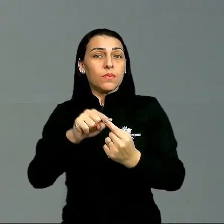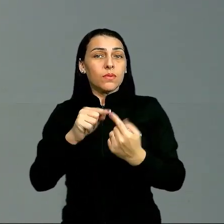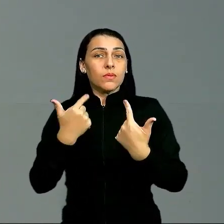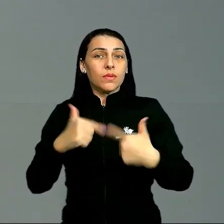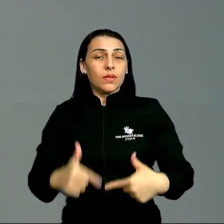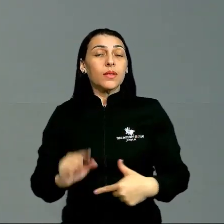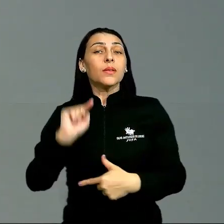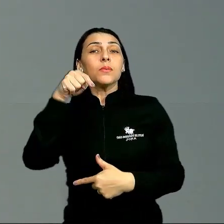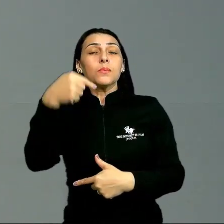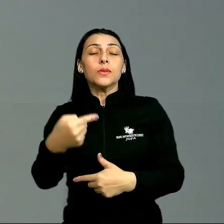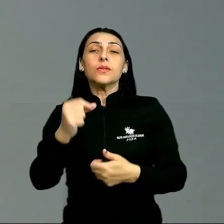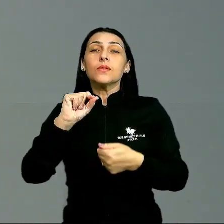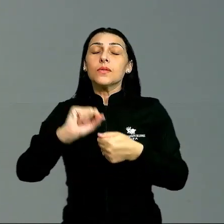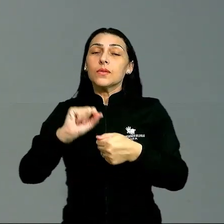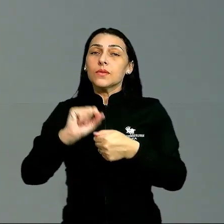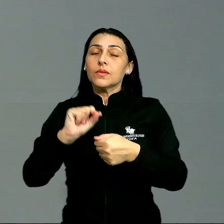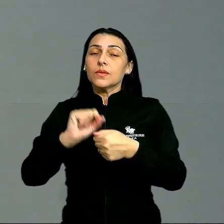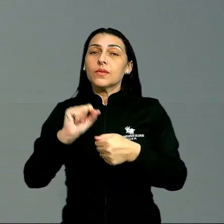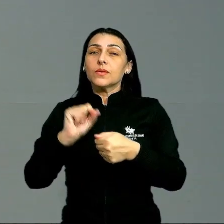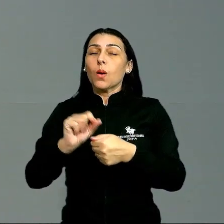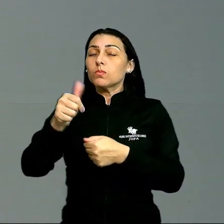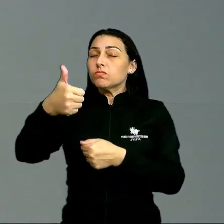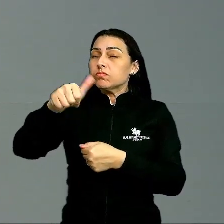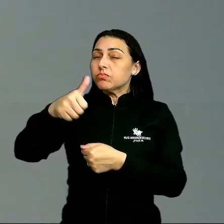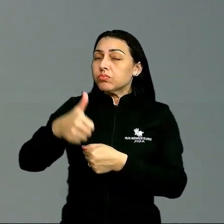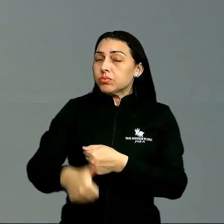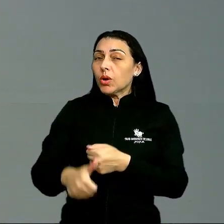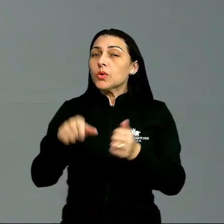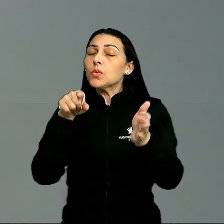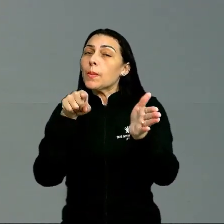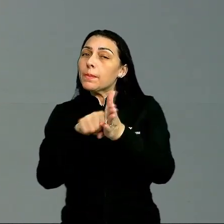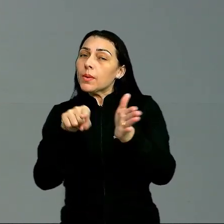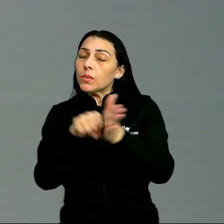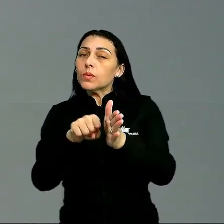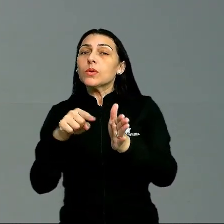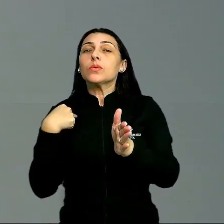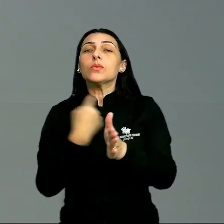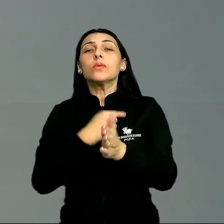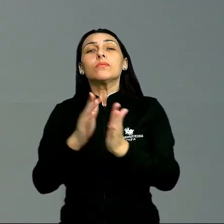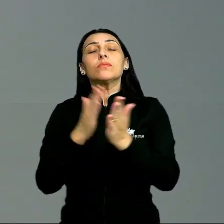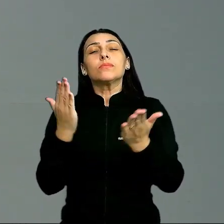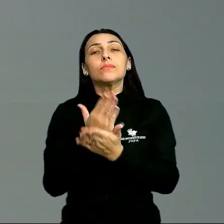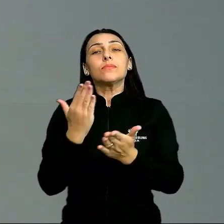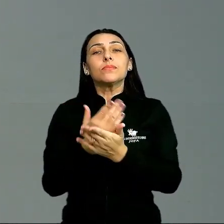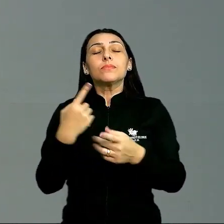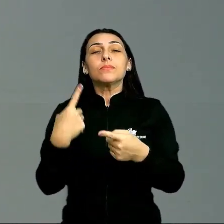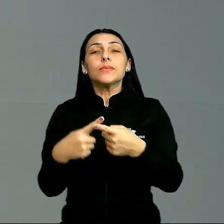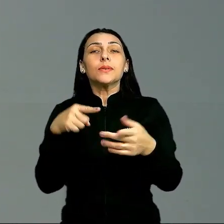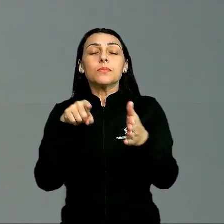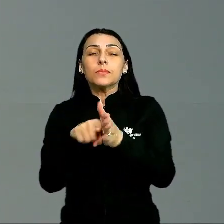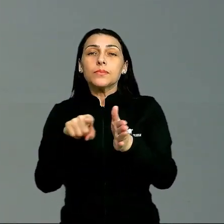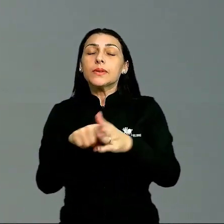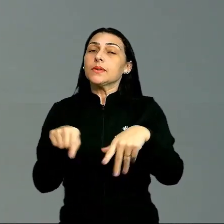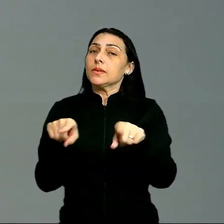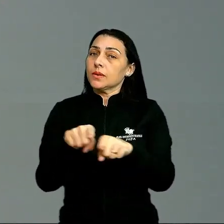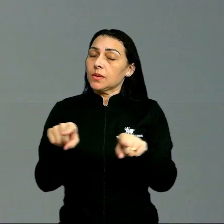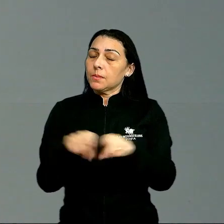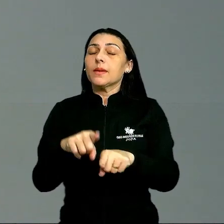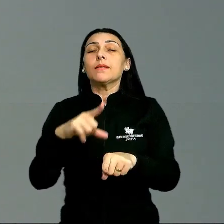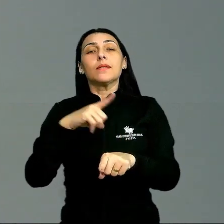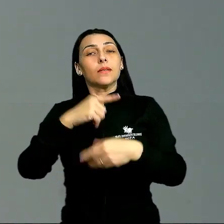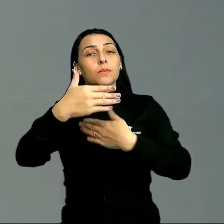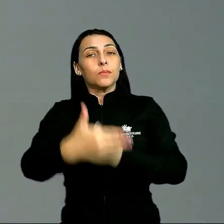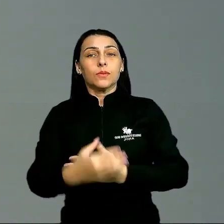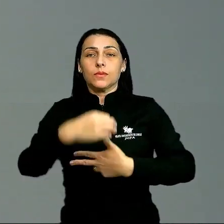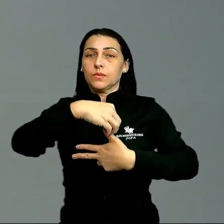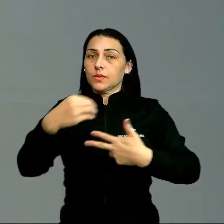em seguida, nós faremos uma análise de uma questão do nosso livro, porque essas questões, elas também caem no